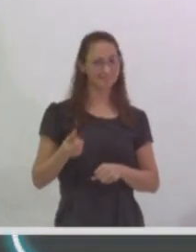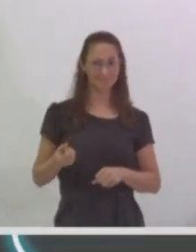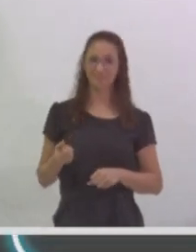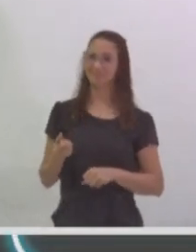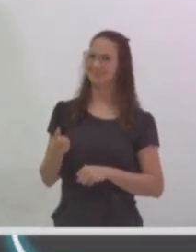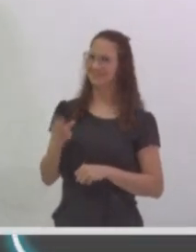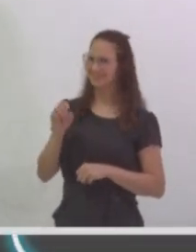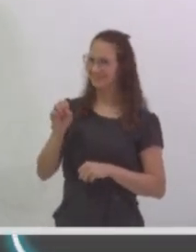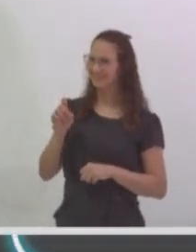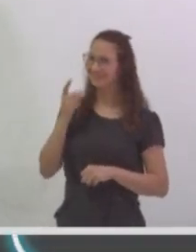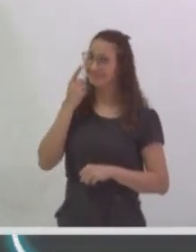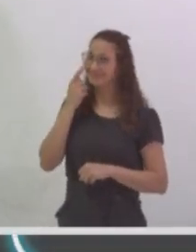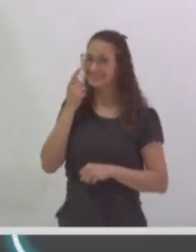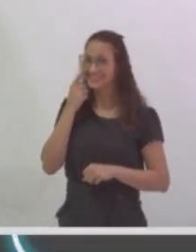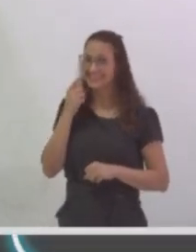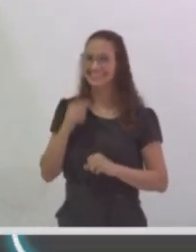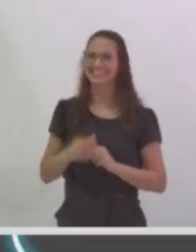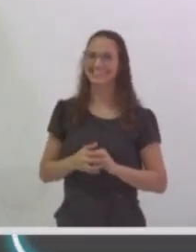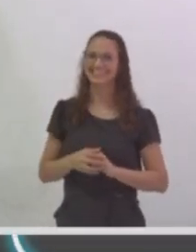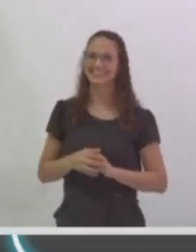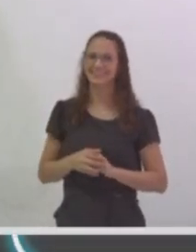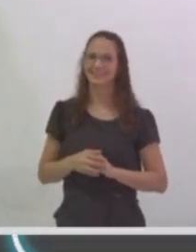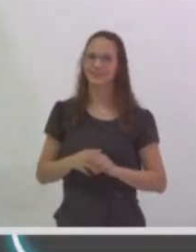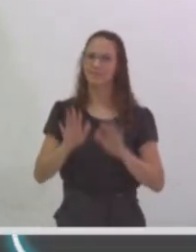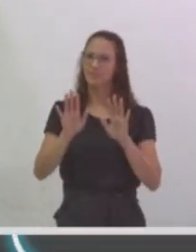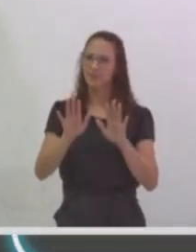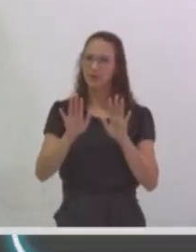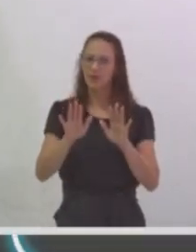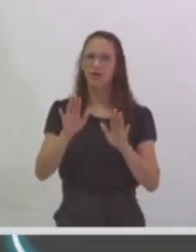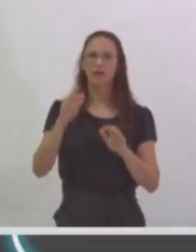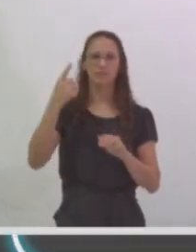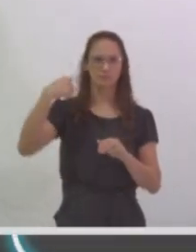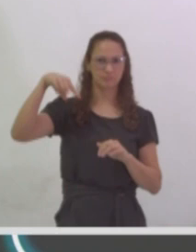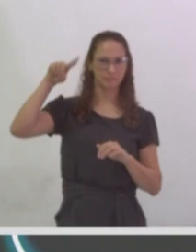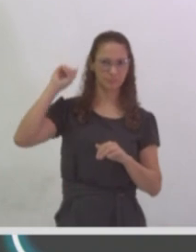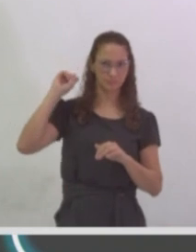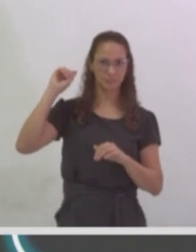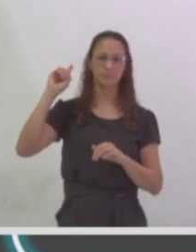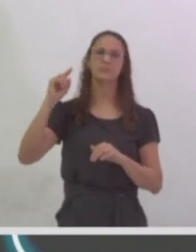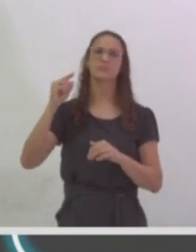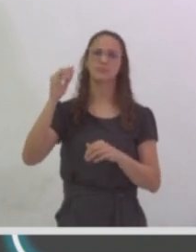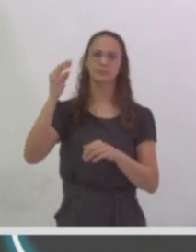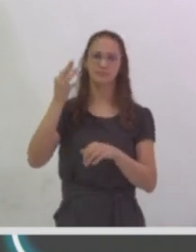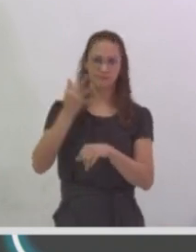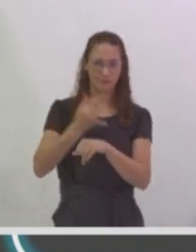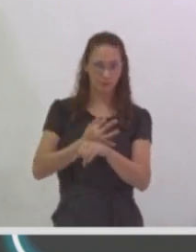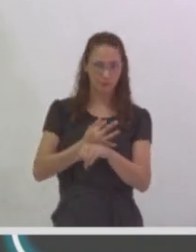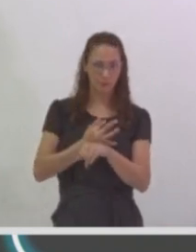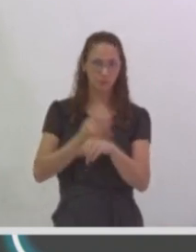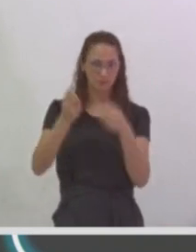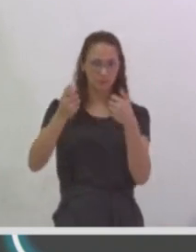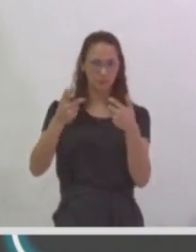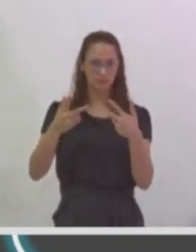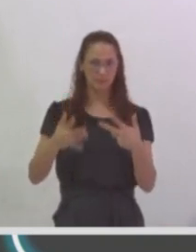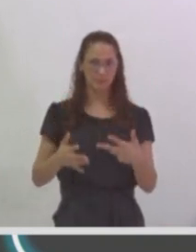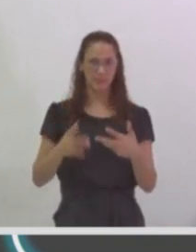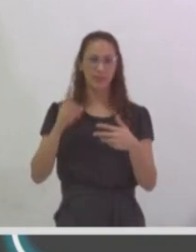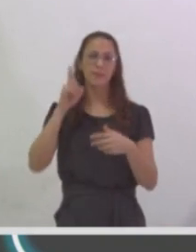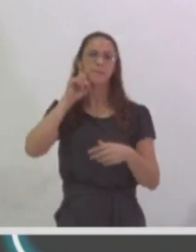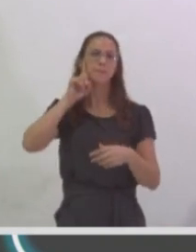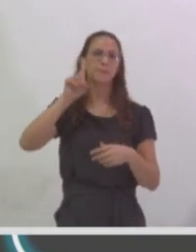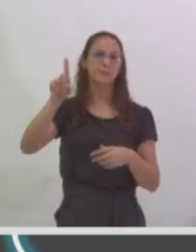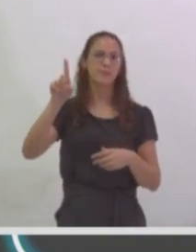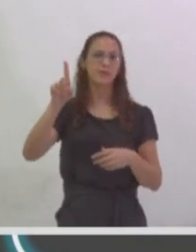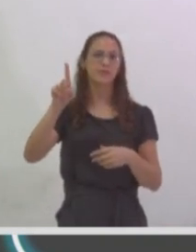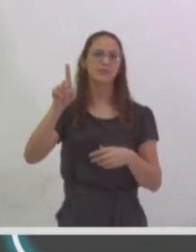aqui. Olha só. Para quem faltou a aula passada, vamos verificar aqui realmente esse negócio aqui. Ó. Primeiro dia.